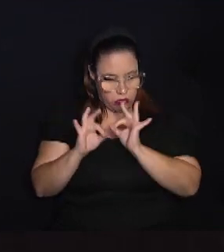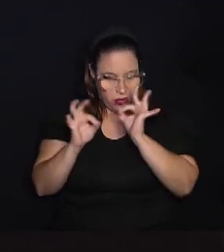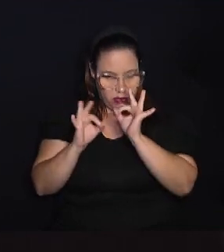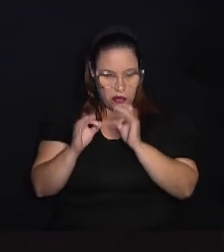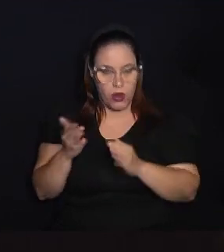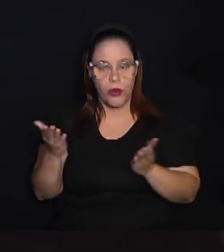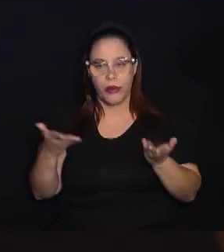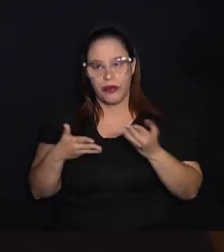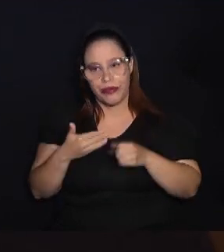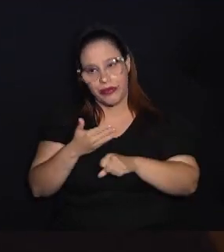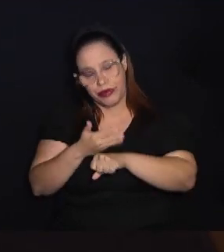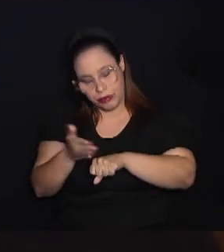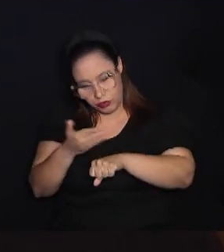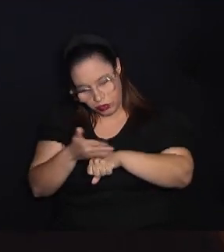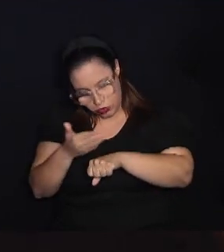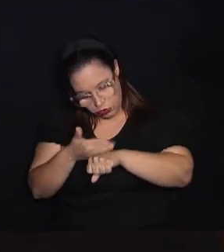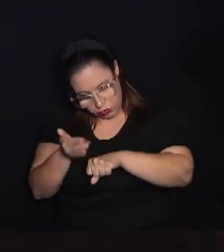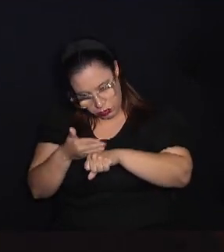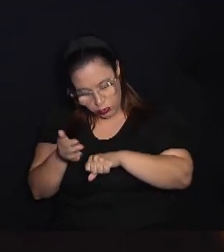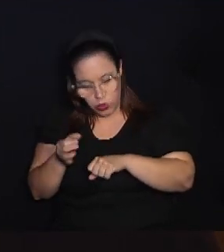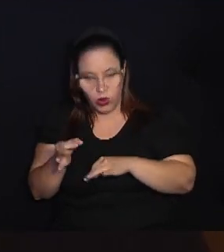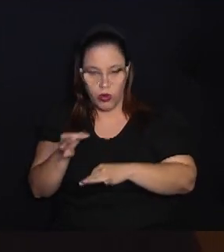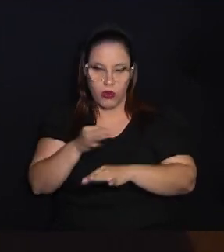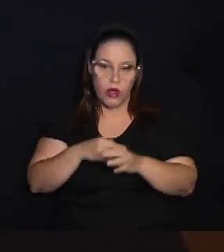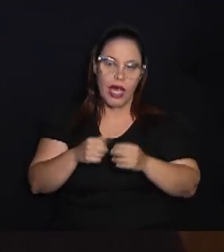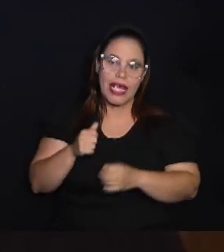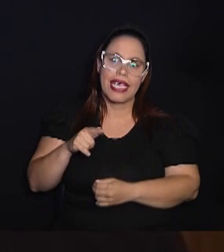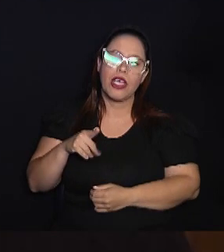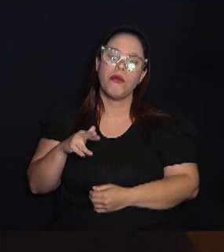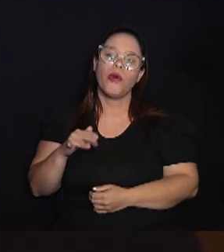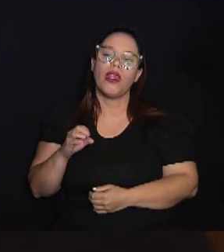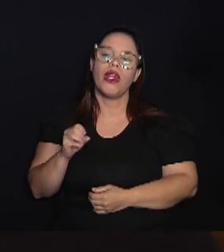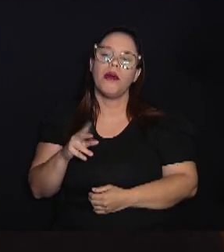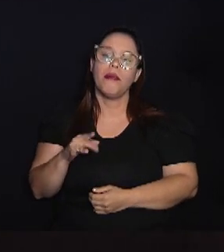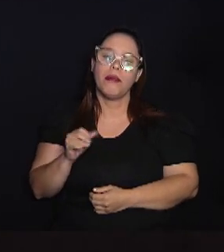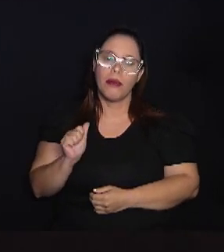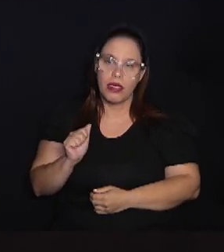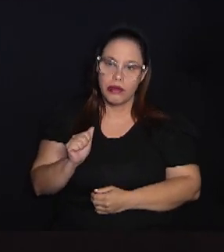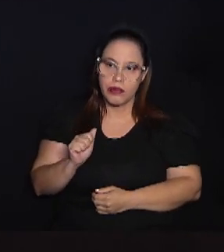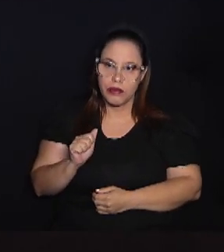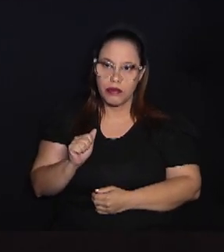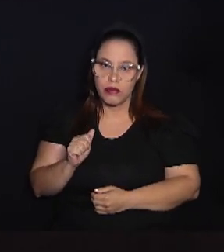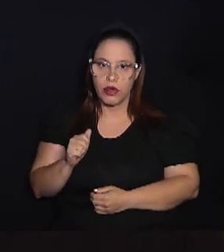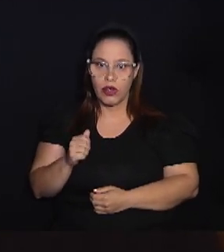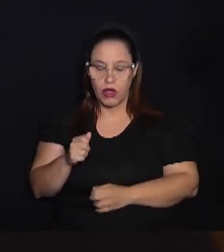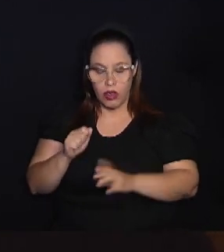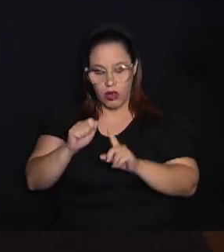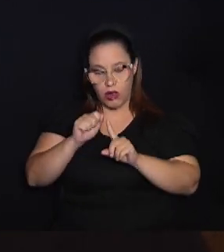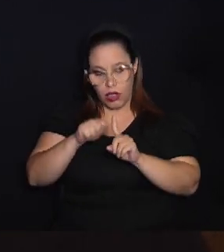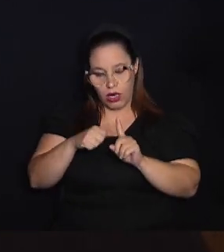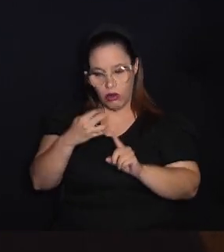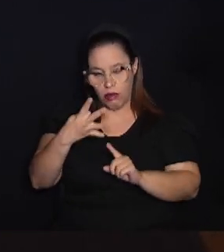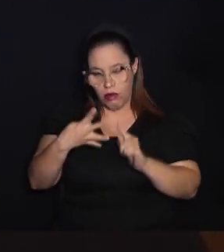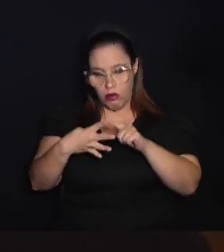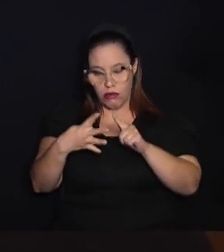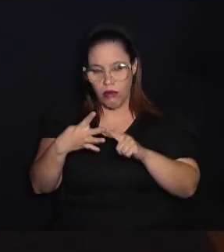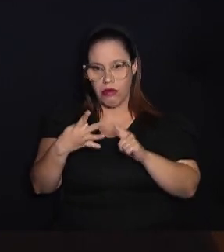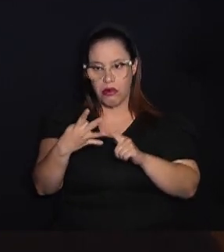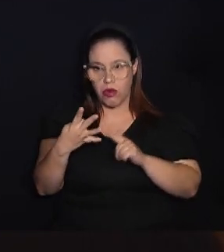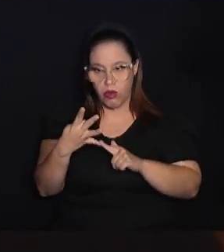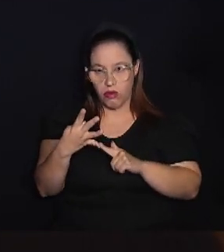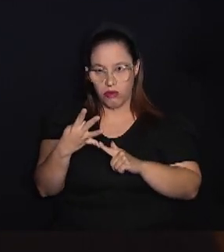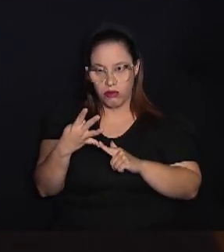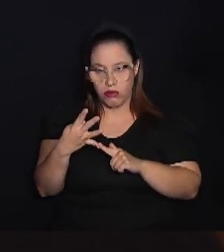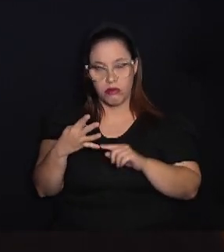eu tô em tratamento ainda, tô fazendo a quimioterapia, né? São 4 ciclos, né? Falta